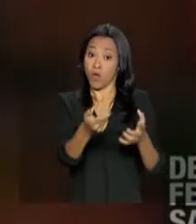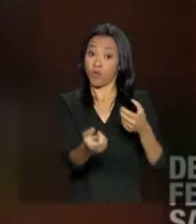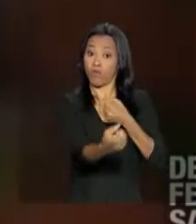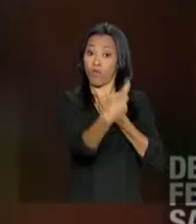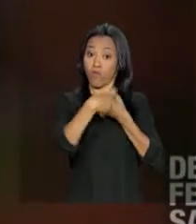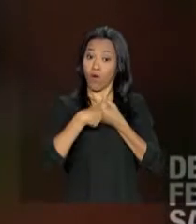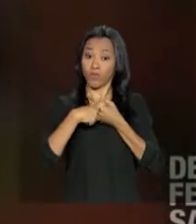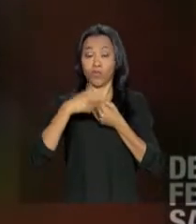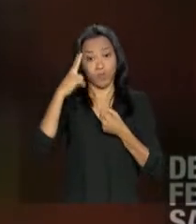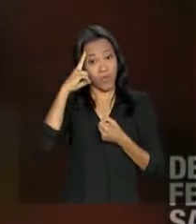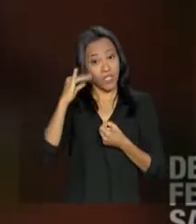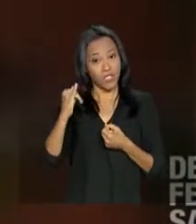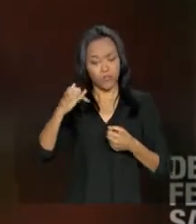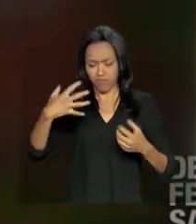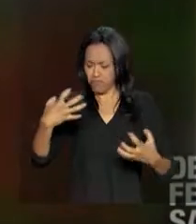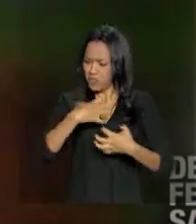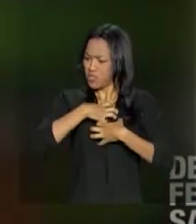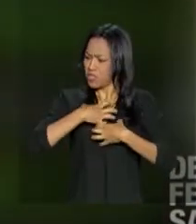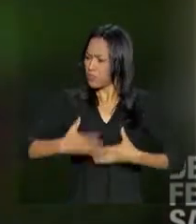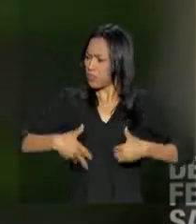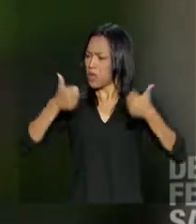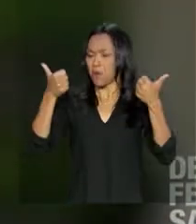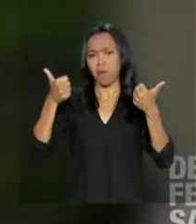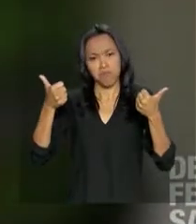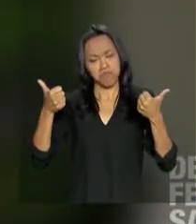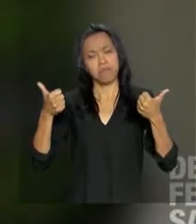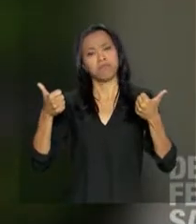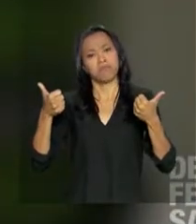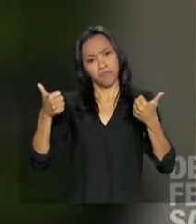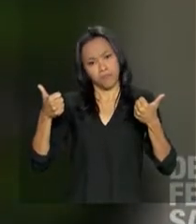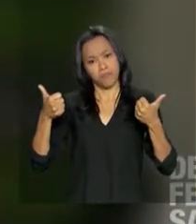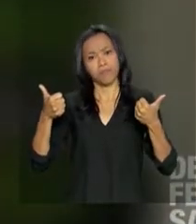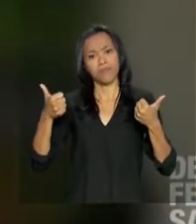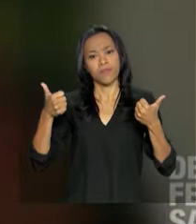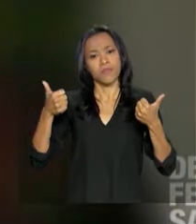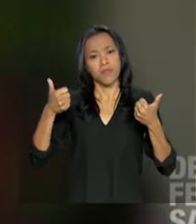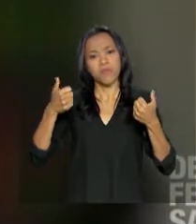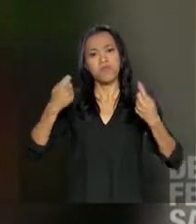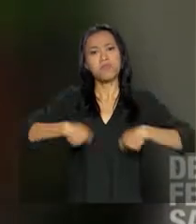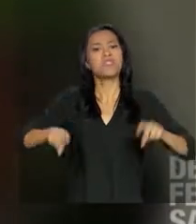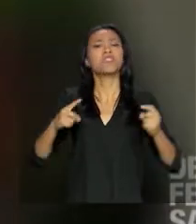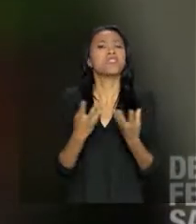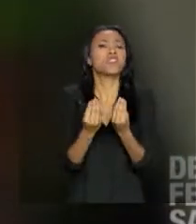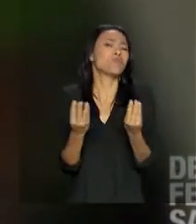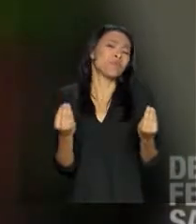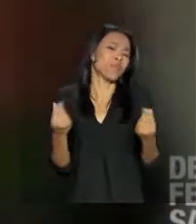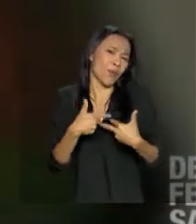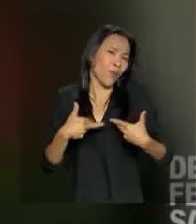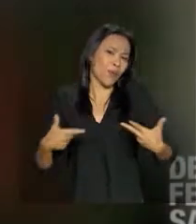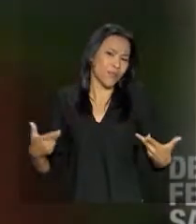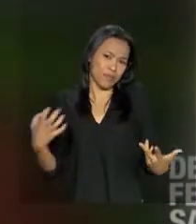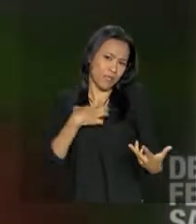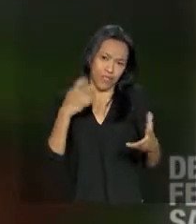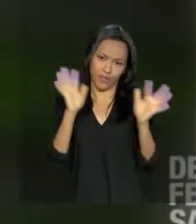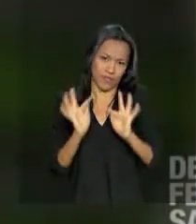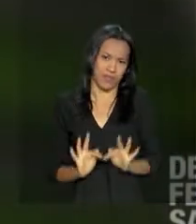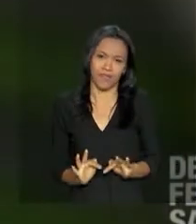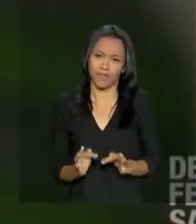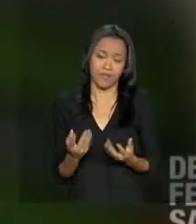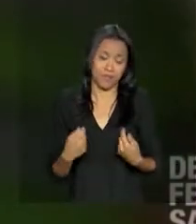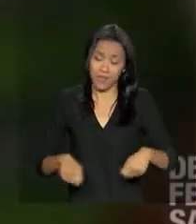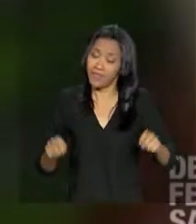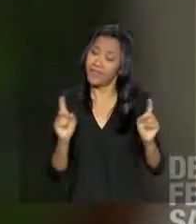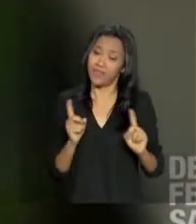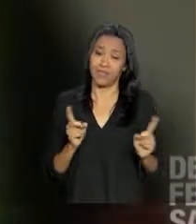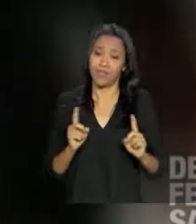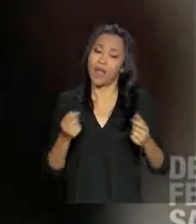em uma pessoa melhor. Você realmente vê que você não precisa de muita coisa para fazer uma pessoa feliz do seu lado. Você